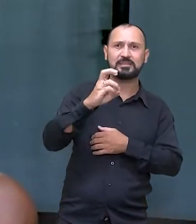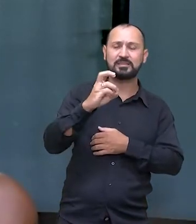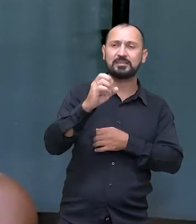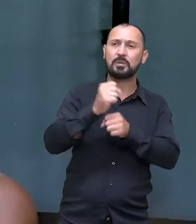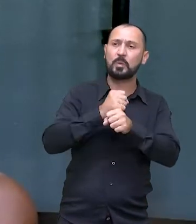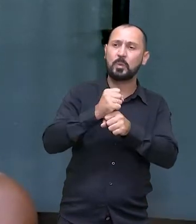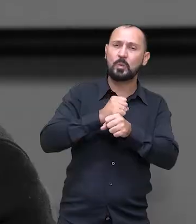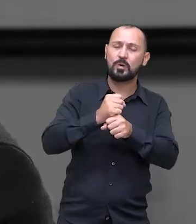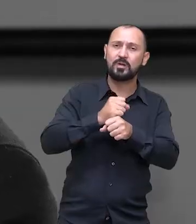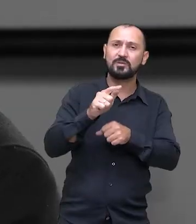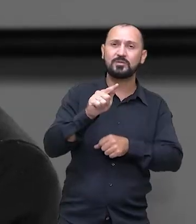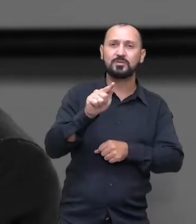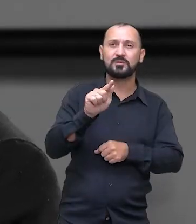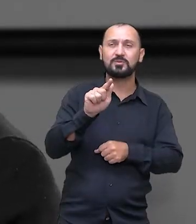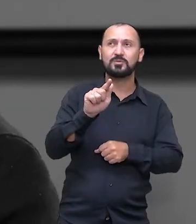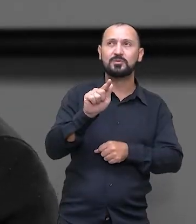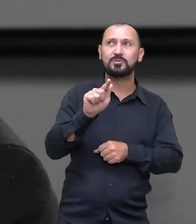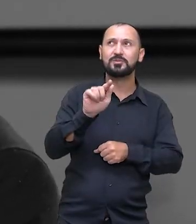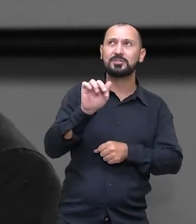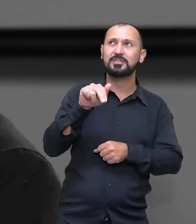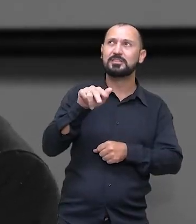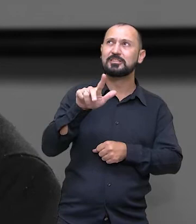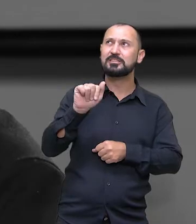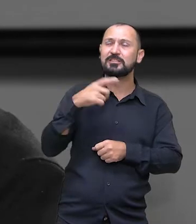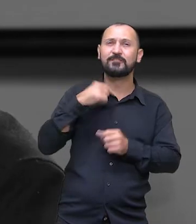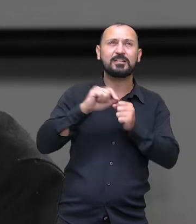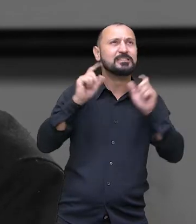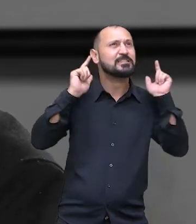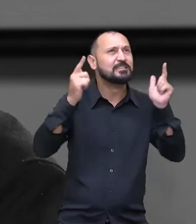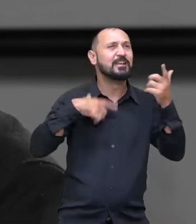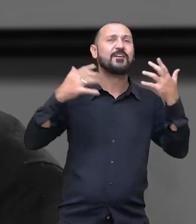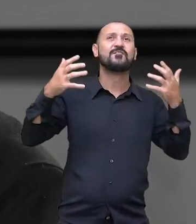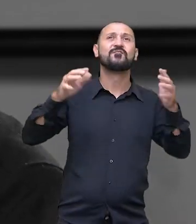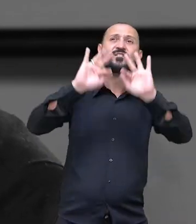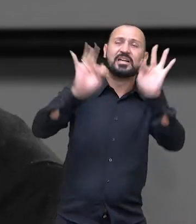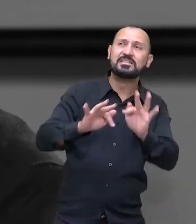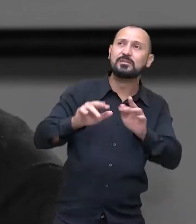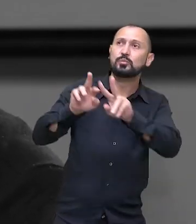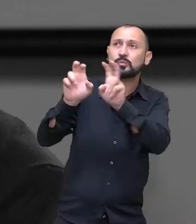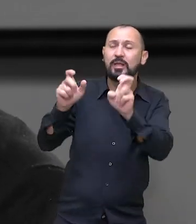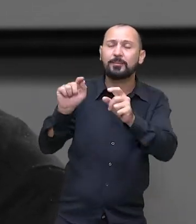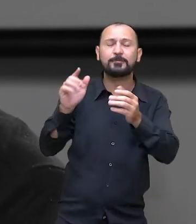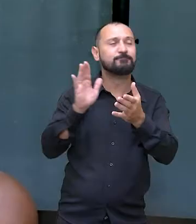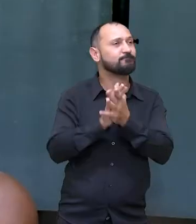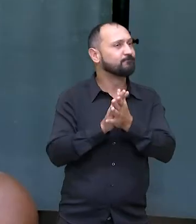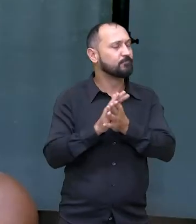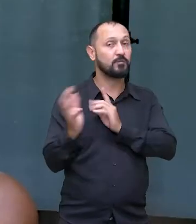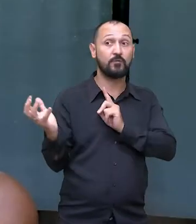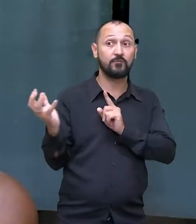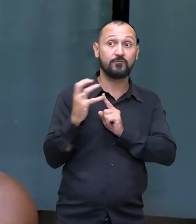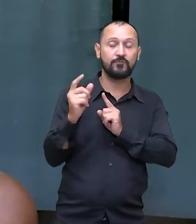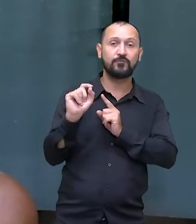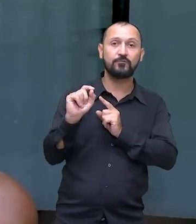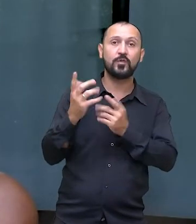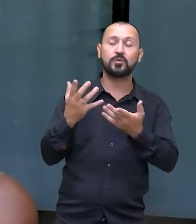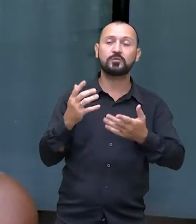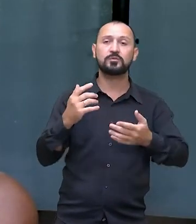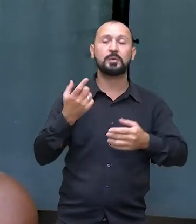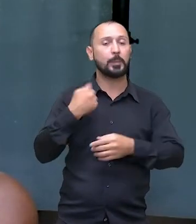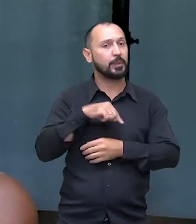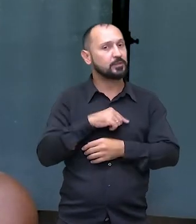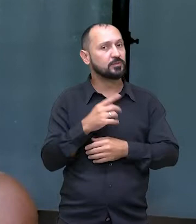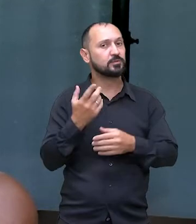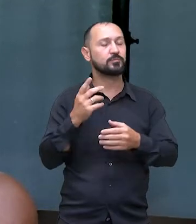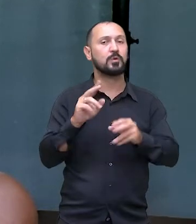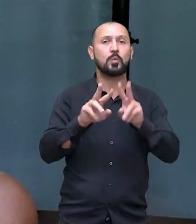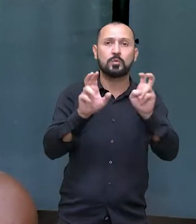A gente falou, vamos celebrar, né? Vamos celebrar a felicidade. Aí ele trouxe esse tema bem forte. Já teve um impacto nosso, de